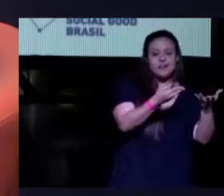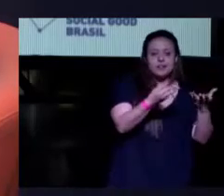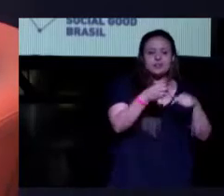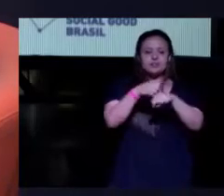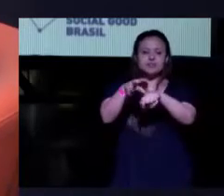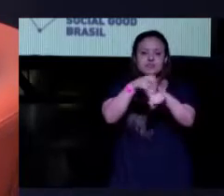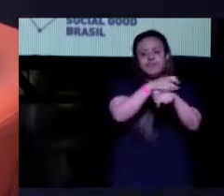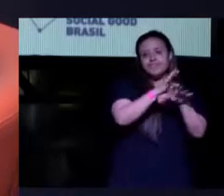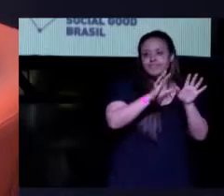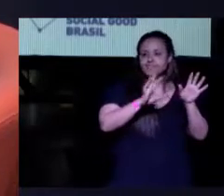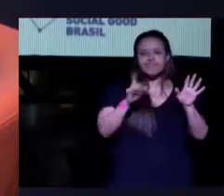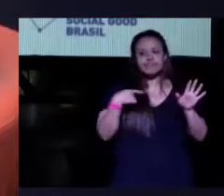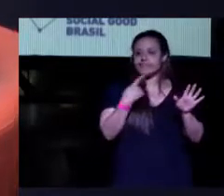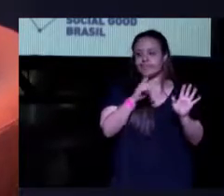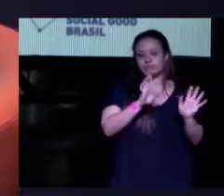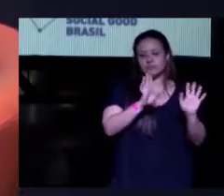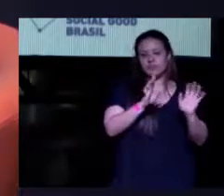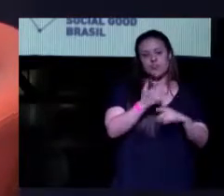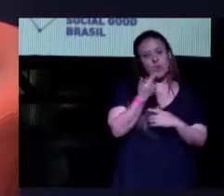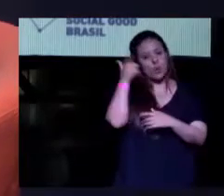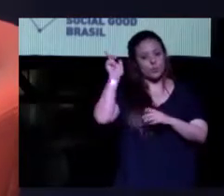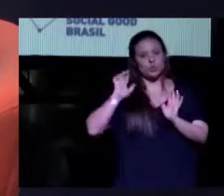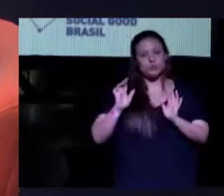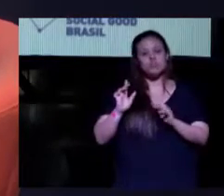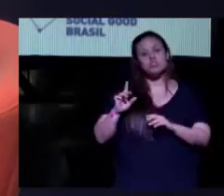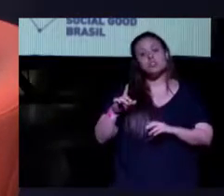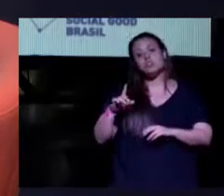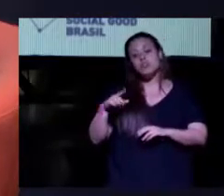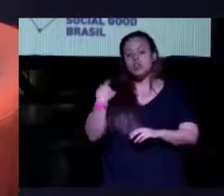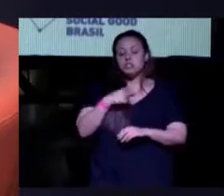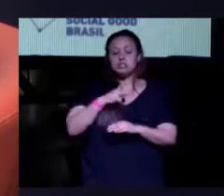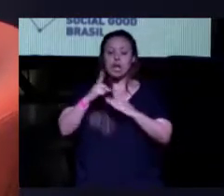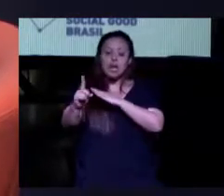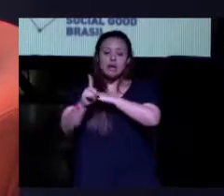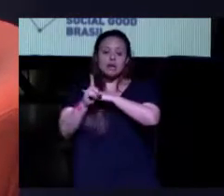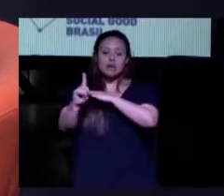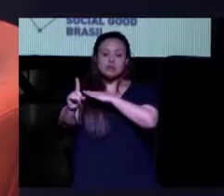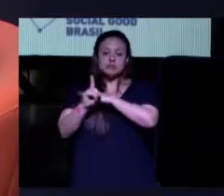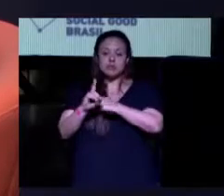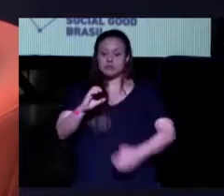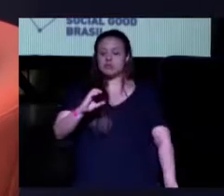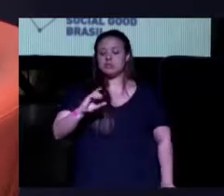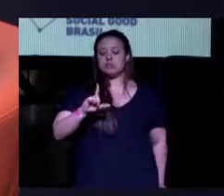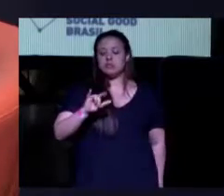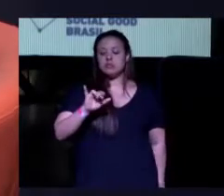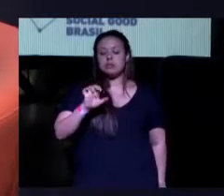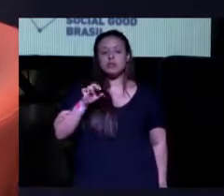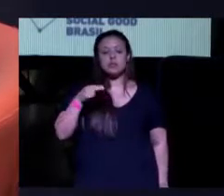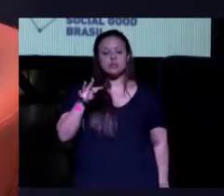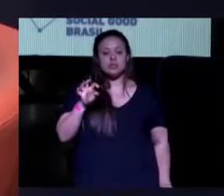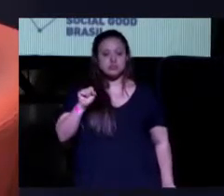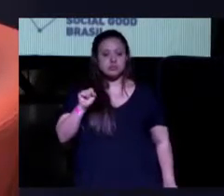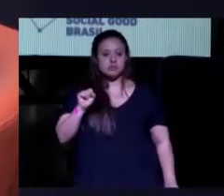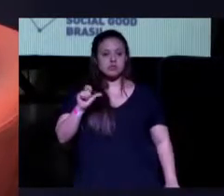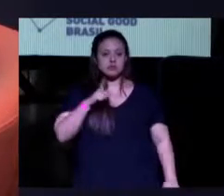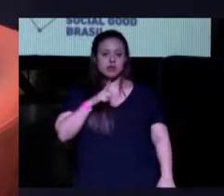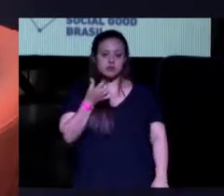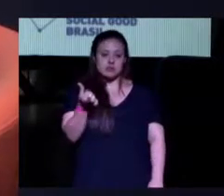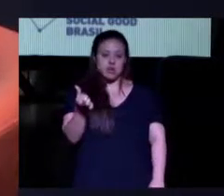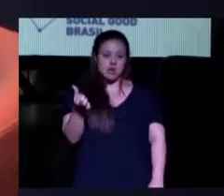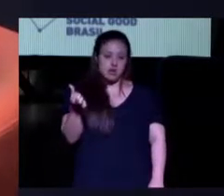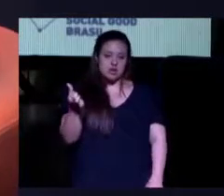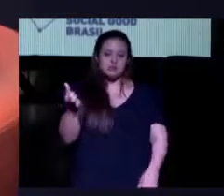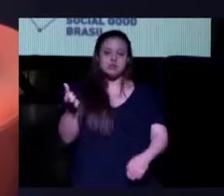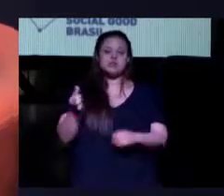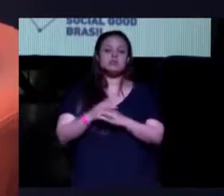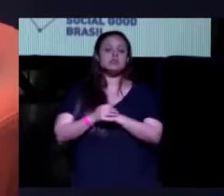E a gente tem clientes, basicamente é assim que a gente ganha dinheiro. Somos seis, né? São seis pessoas que trabalham na Chudexito. Uma operação